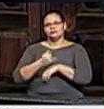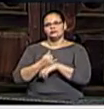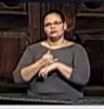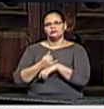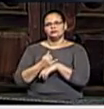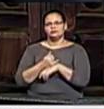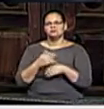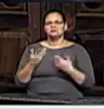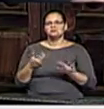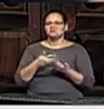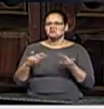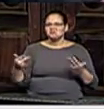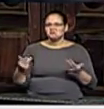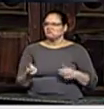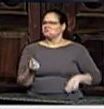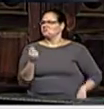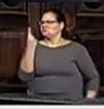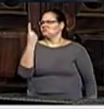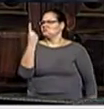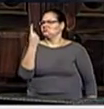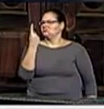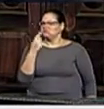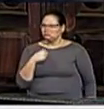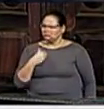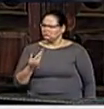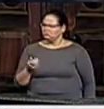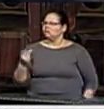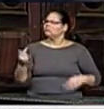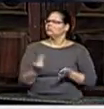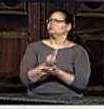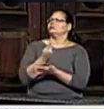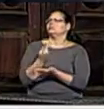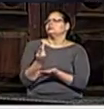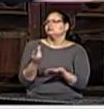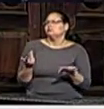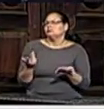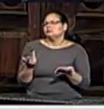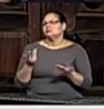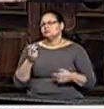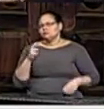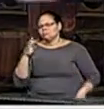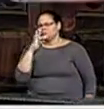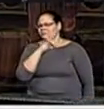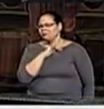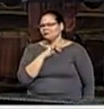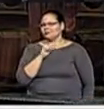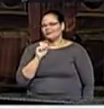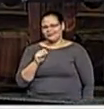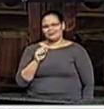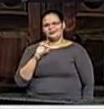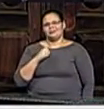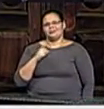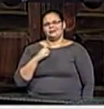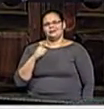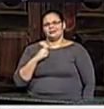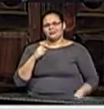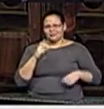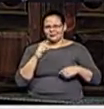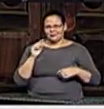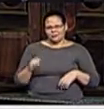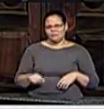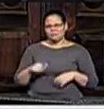alguma coisa de esquisito, não, presidente, deve estar acontecendo. Quer dizer, significa que o que está se discutindo